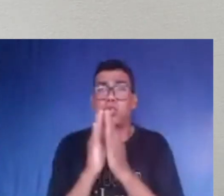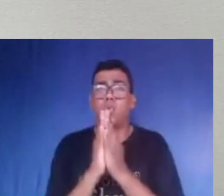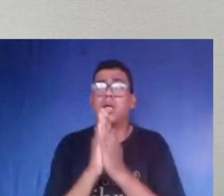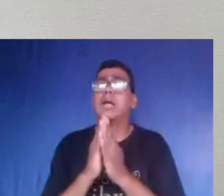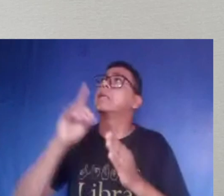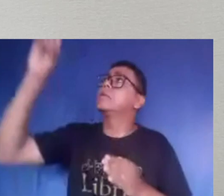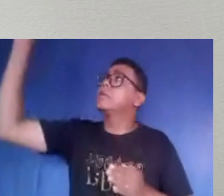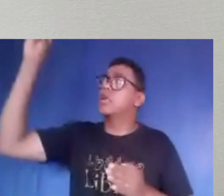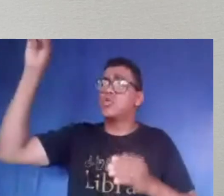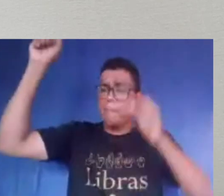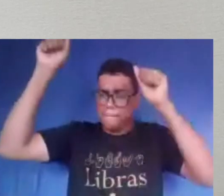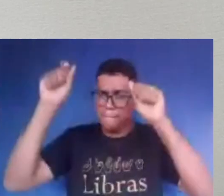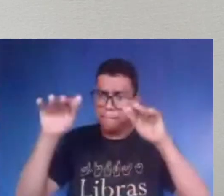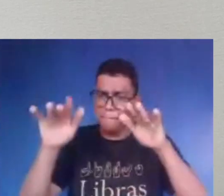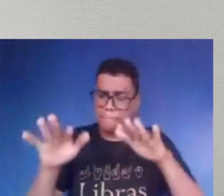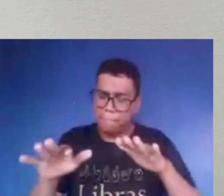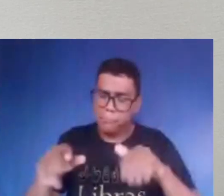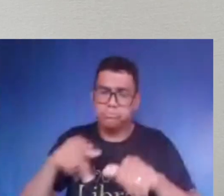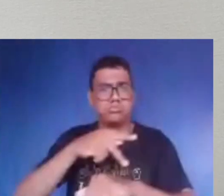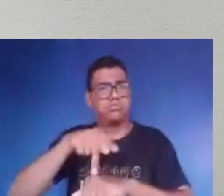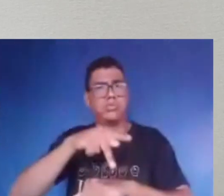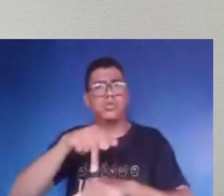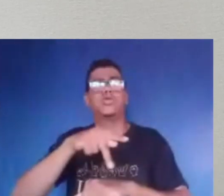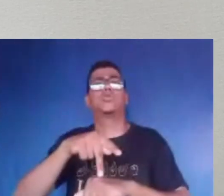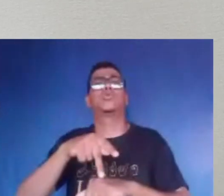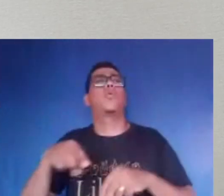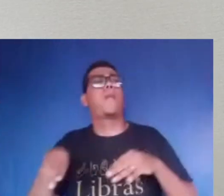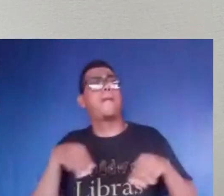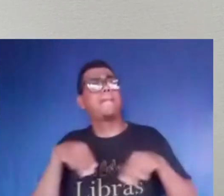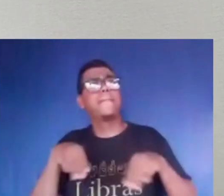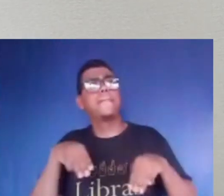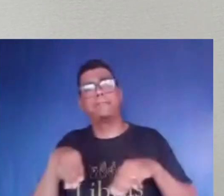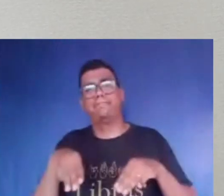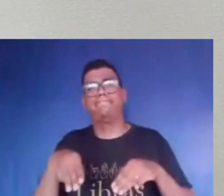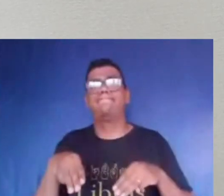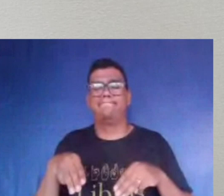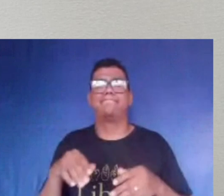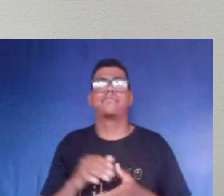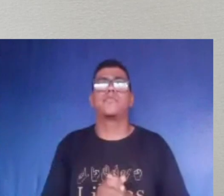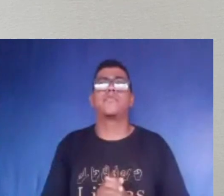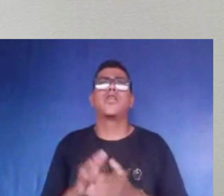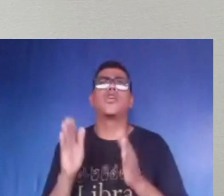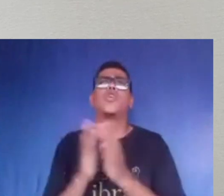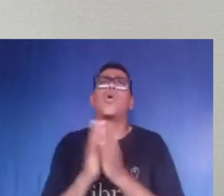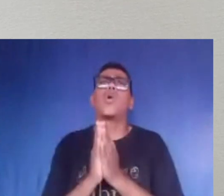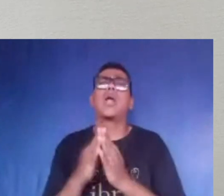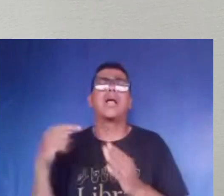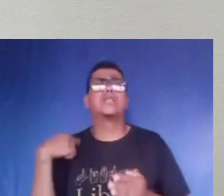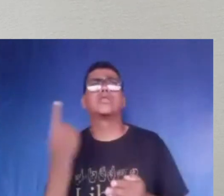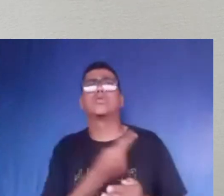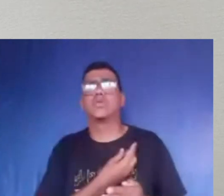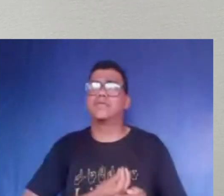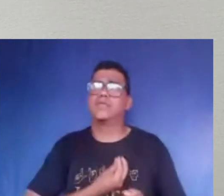trazendo criatividade, para que a gente venha a levar a palavra de Deus de maneiras como nós nunca vimos anteriormente. A